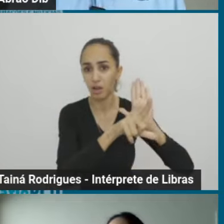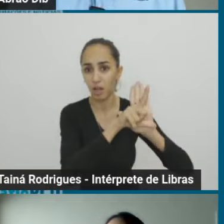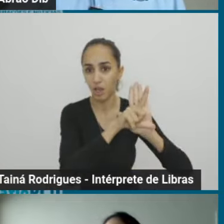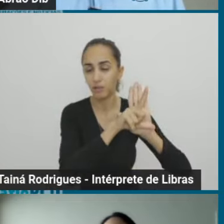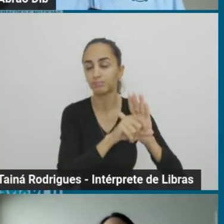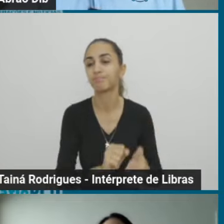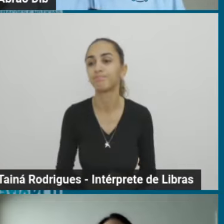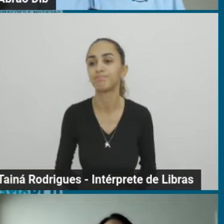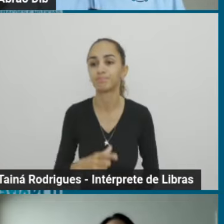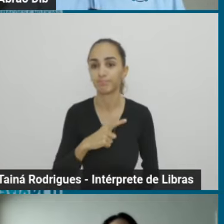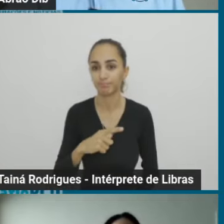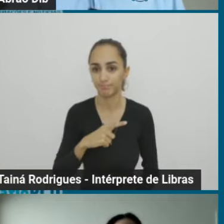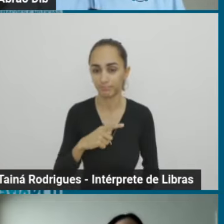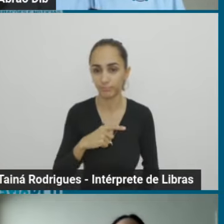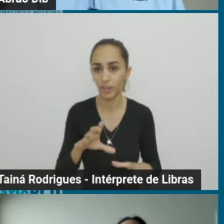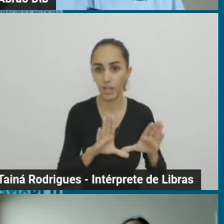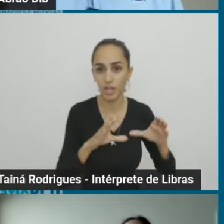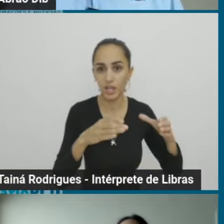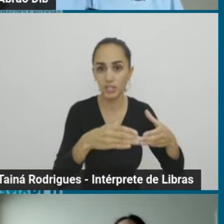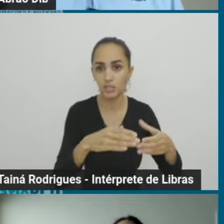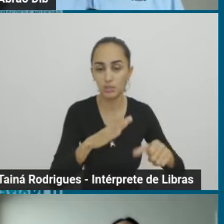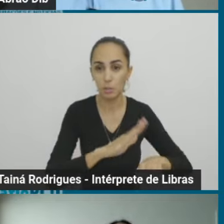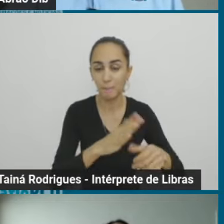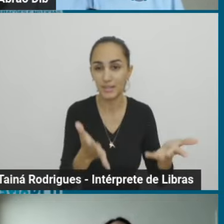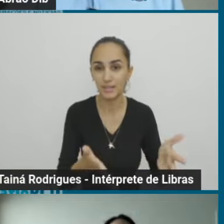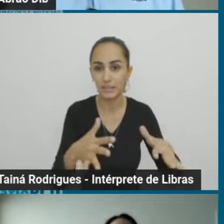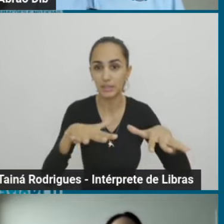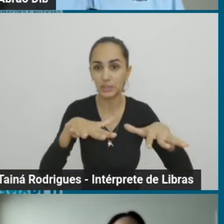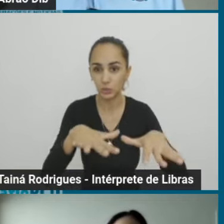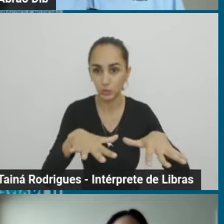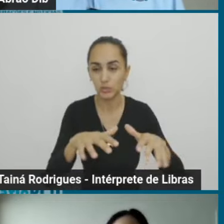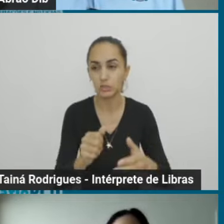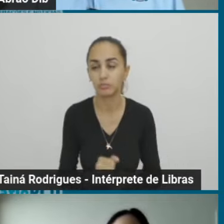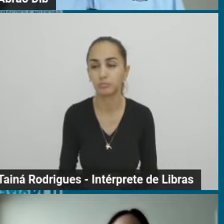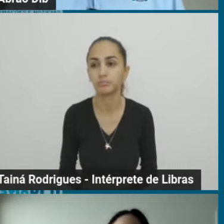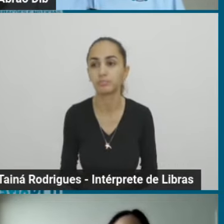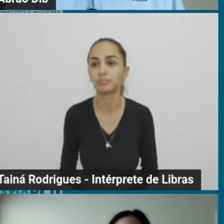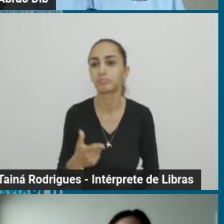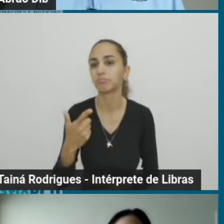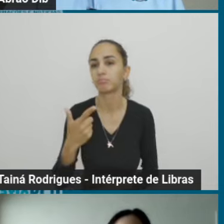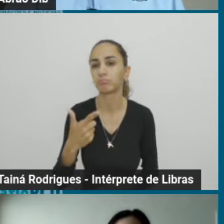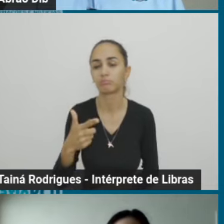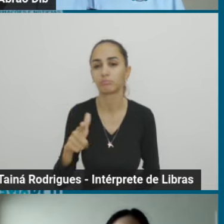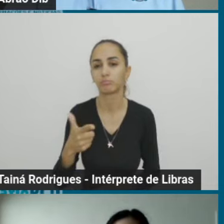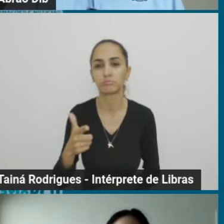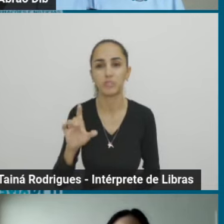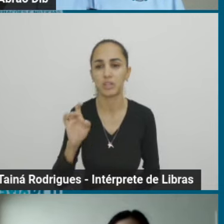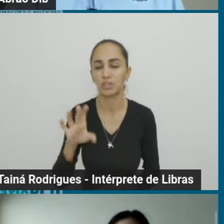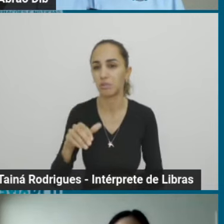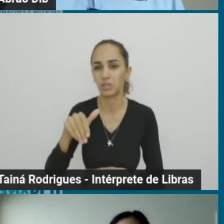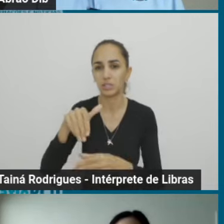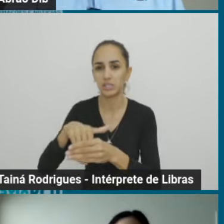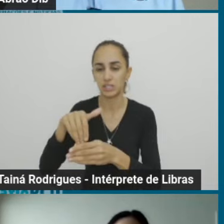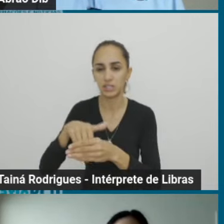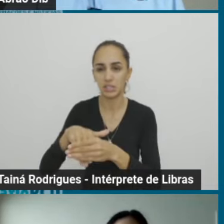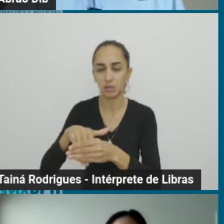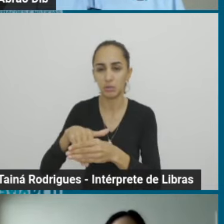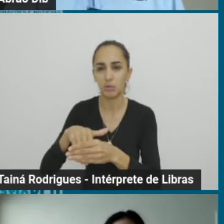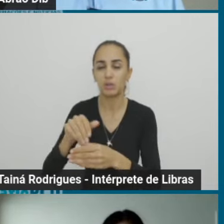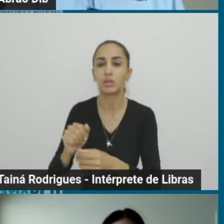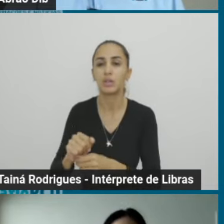as sessões cada vez mais inclusivas, nós não temos previsão de sessões eleitorais para pessoas